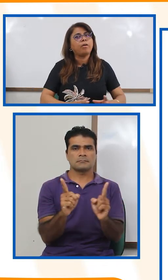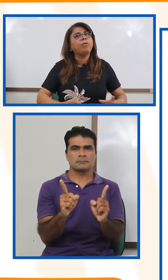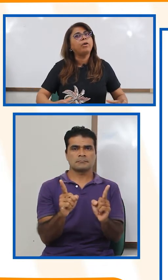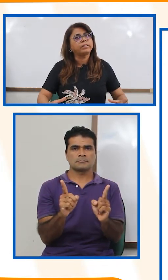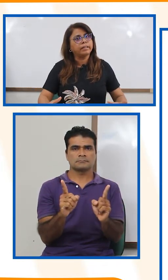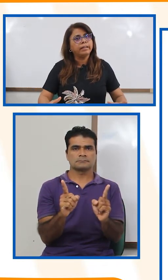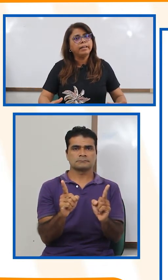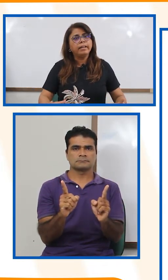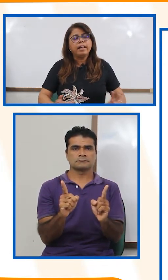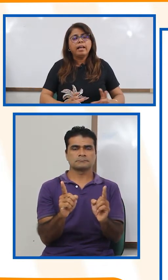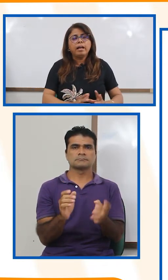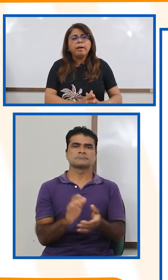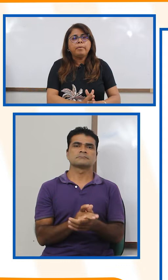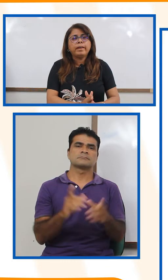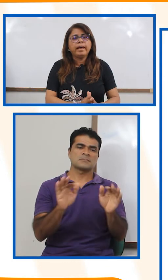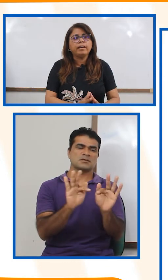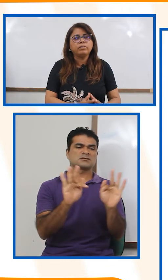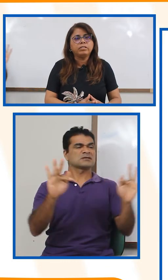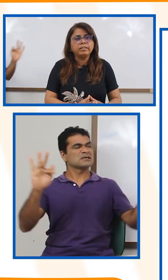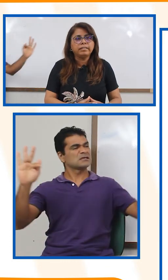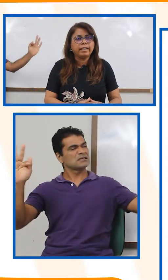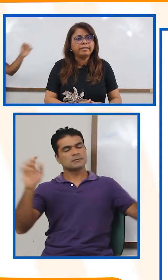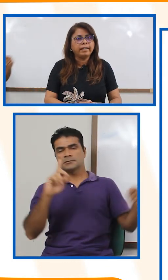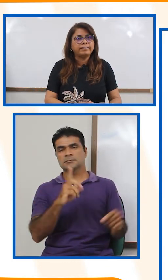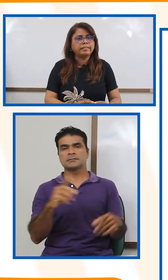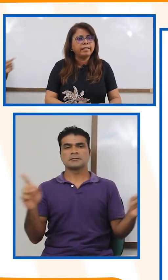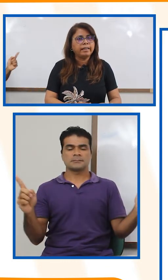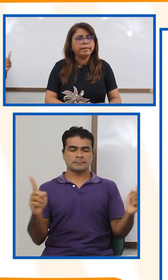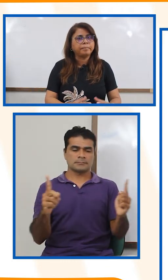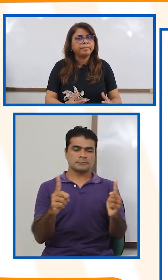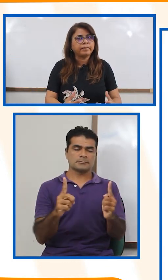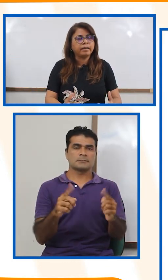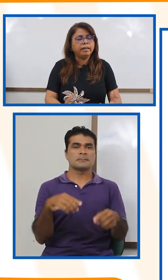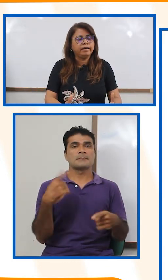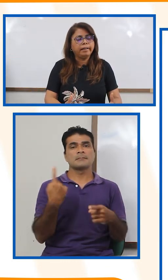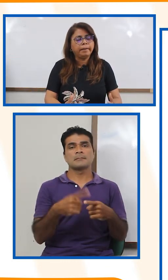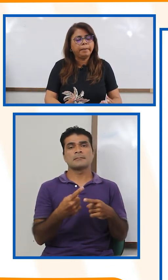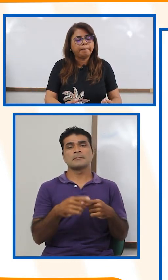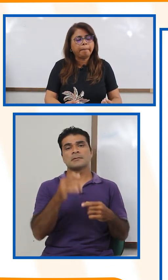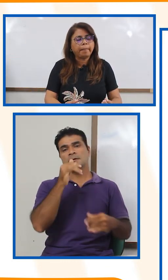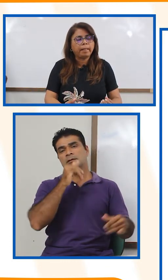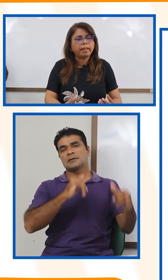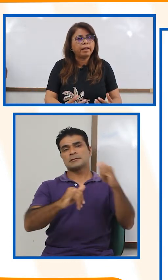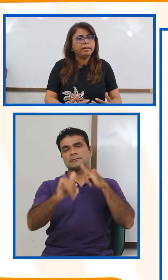que curta? Porque a notícia, ela tem que ser